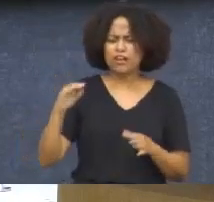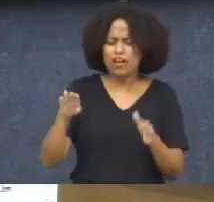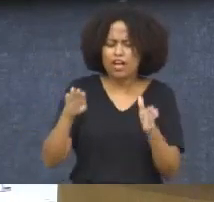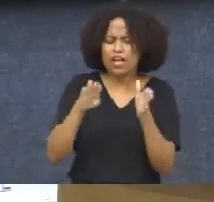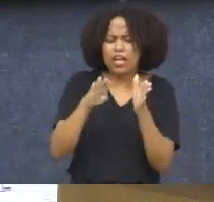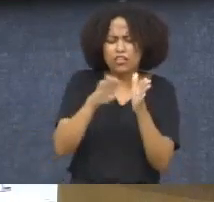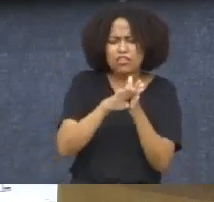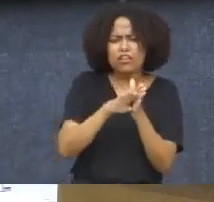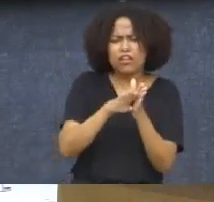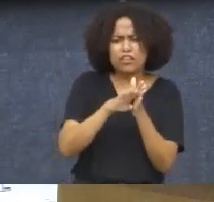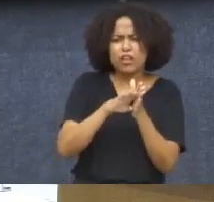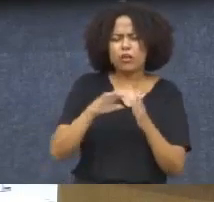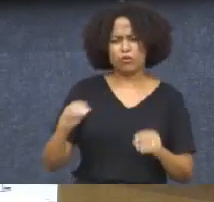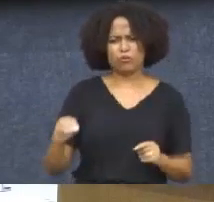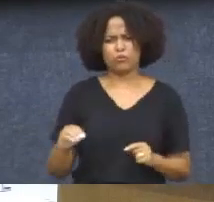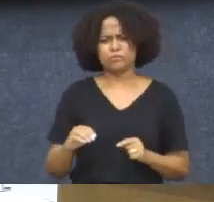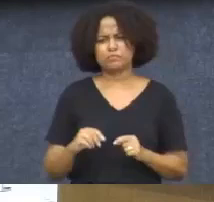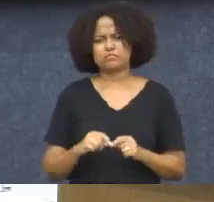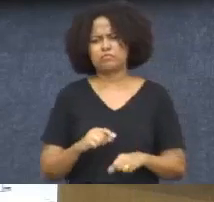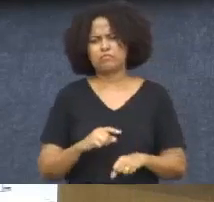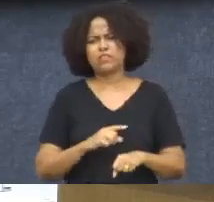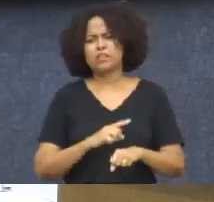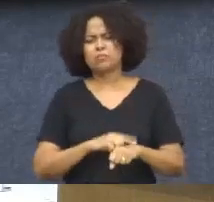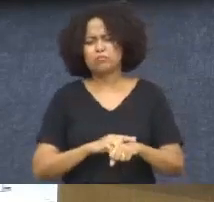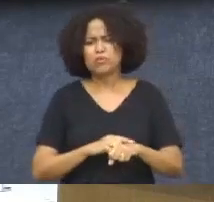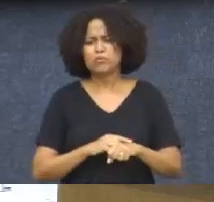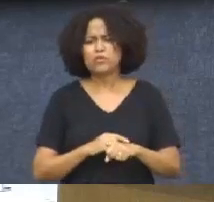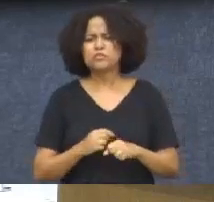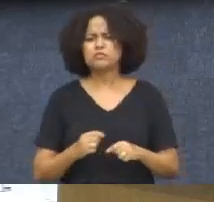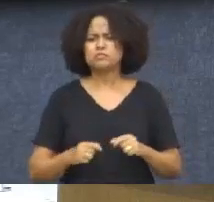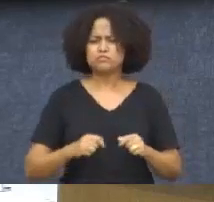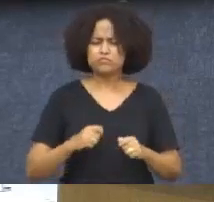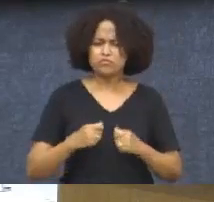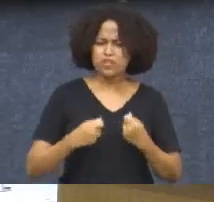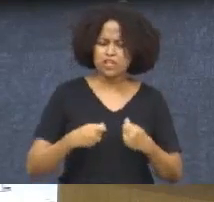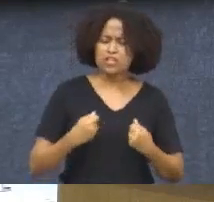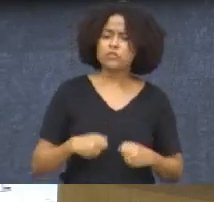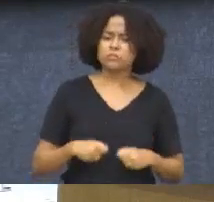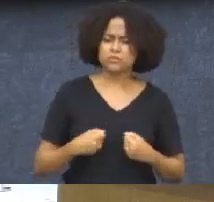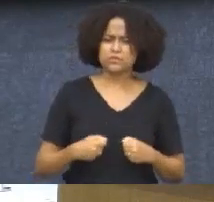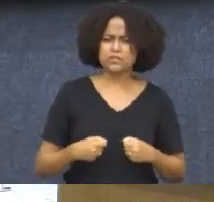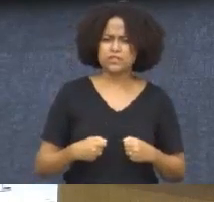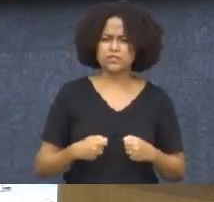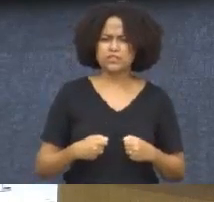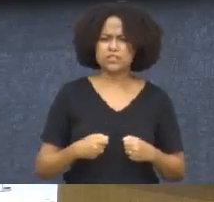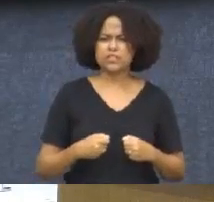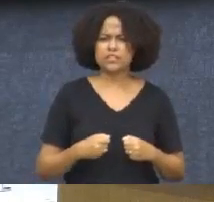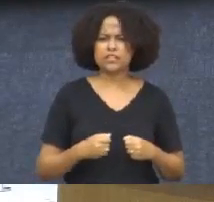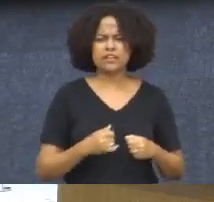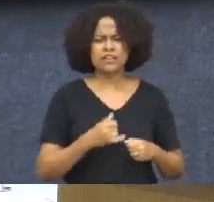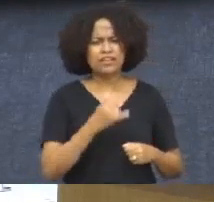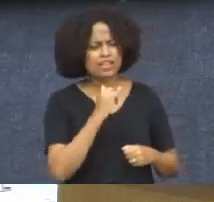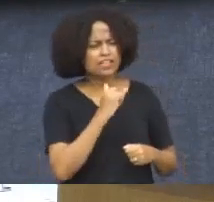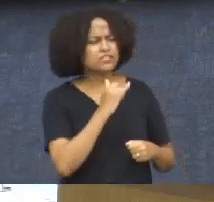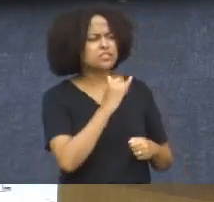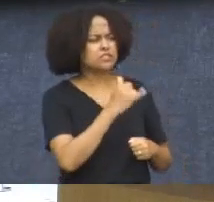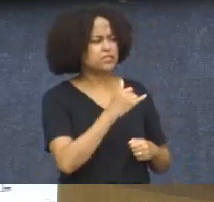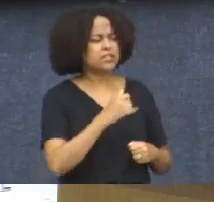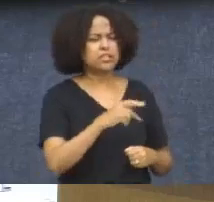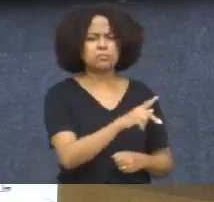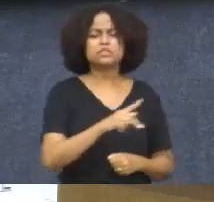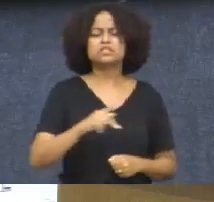gente vai tentar contribuir com a Prefeitura naquilo que for possível, e dizer a Vossa Excelência, vereador Gabriel, nosso